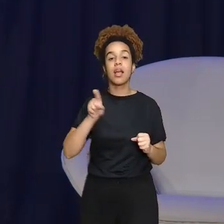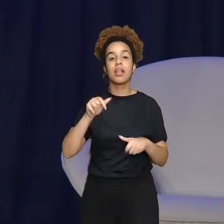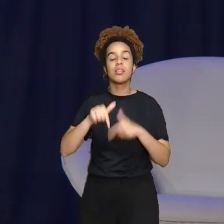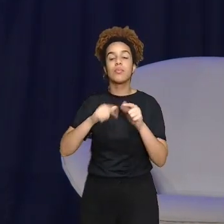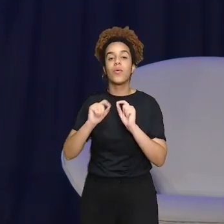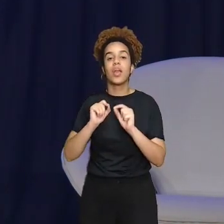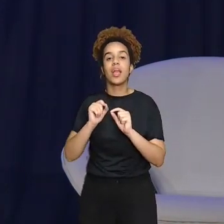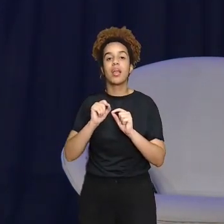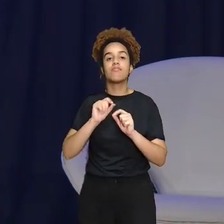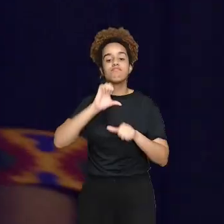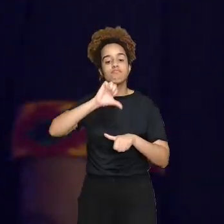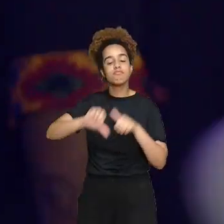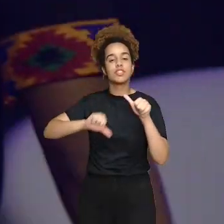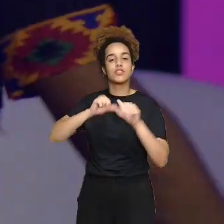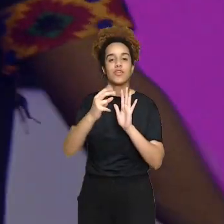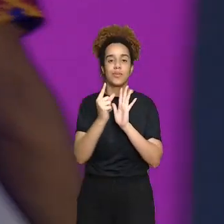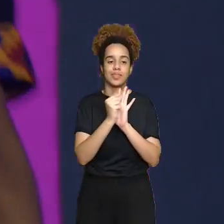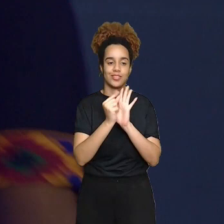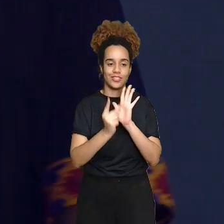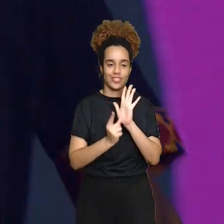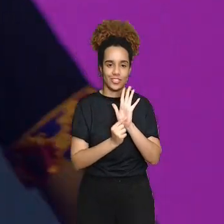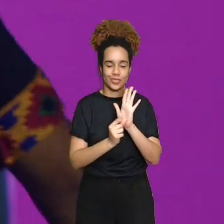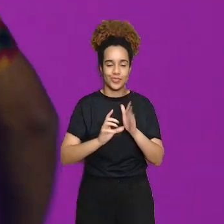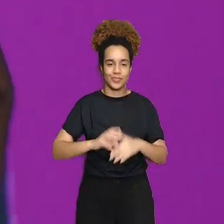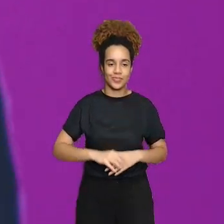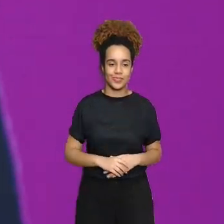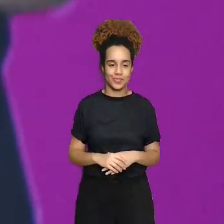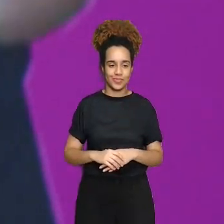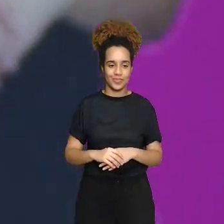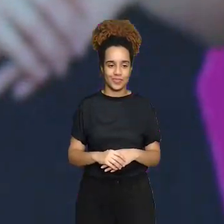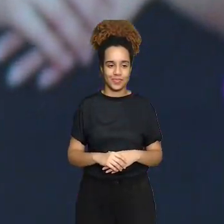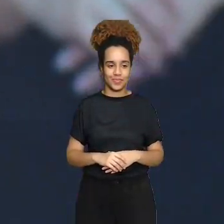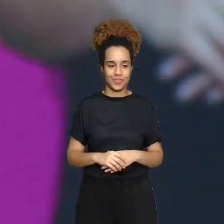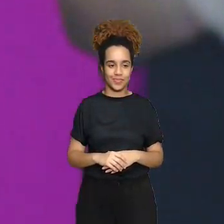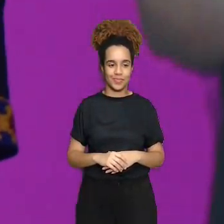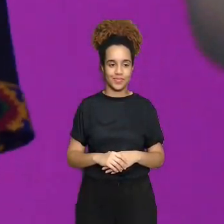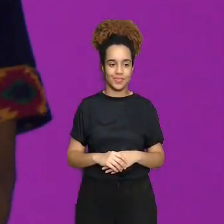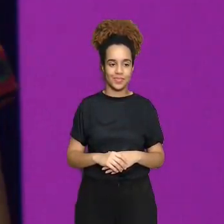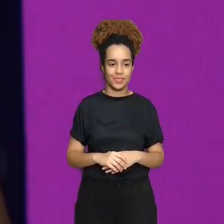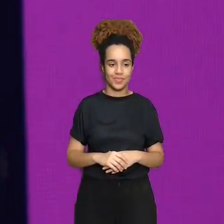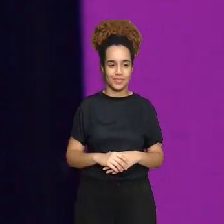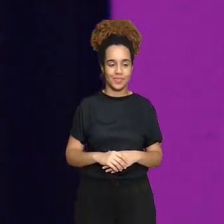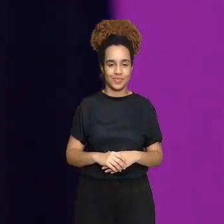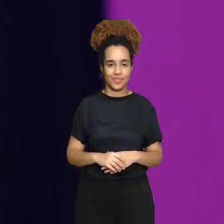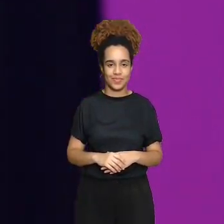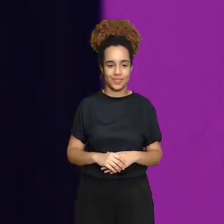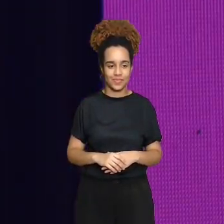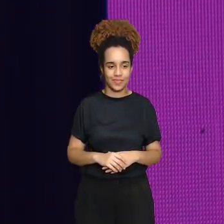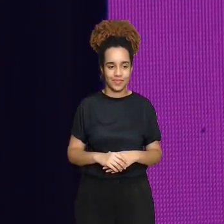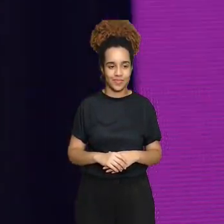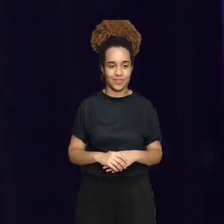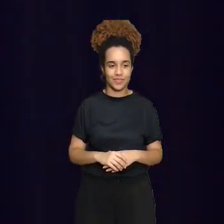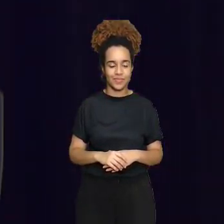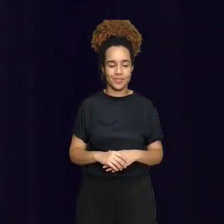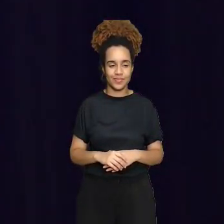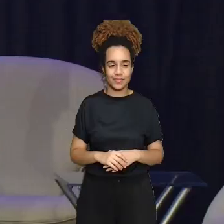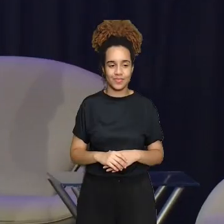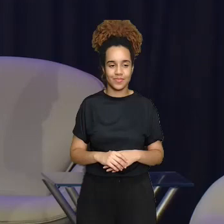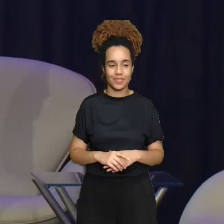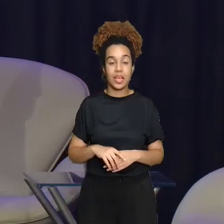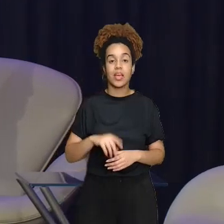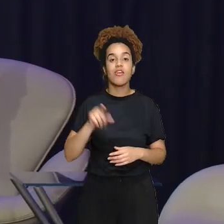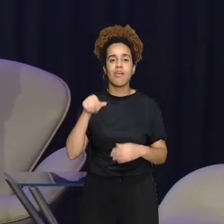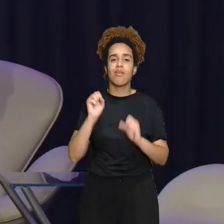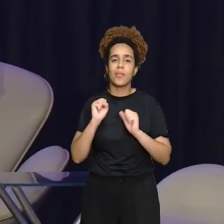Vem, Paulo Vanin, que tem um abraço bom, viu? Abracei ele ali quando, na porta. O Socialismo do Brasil tem isso também. Depois você pode sair abraçar com a pessoa. Abraça de novo que eu gostei do teu abraço. Quem está